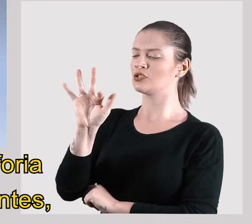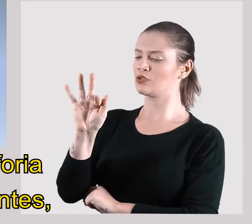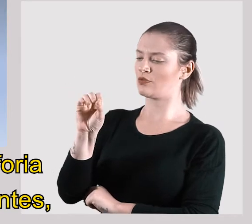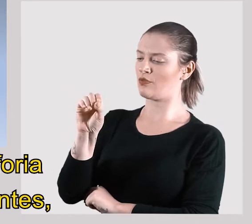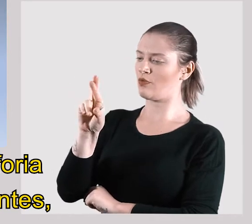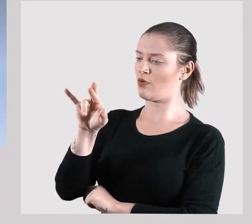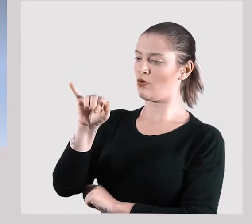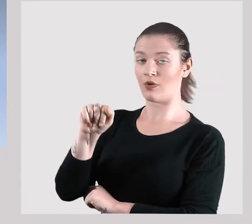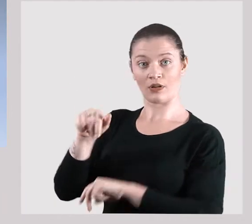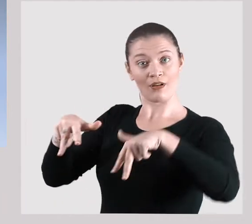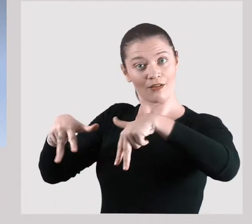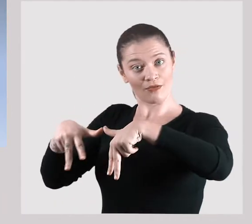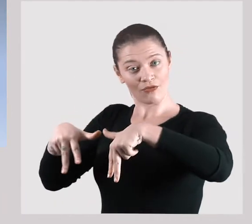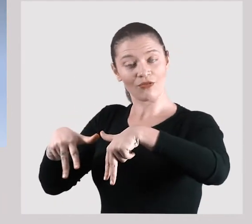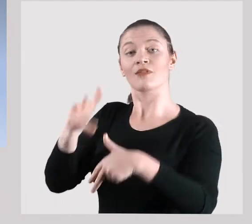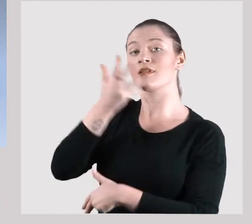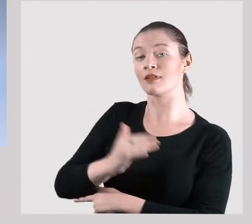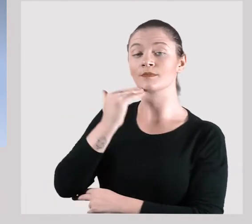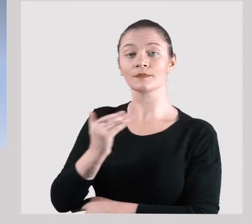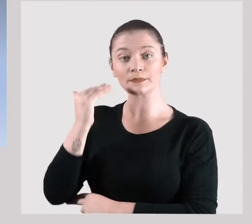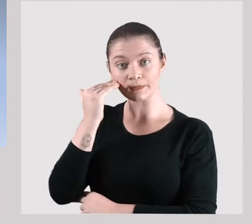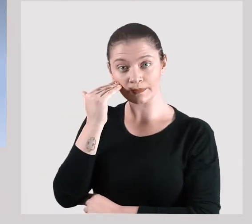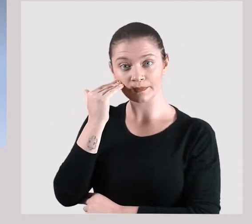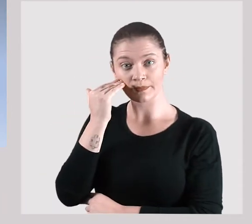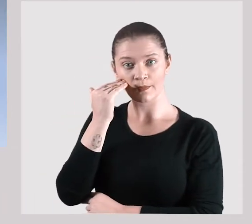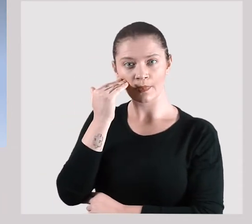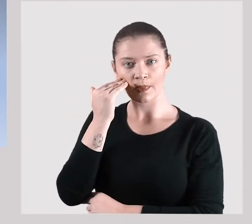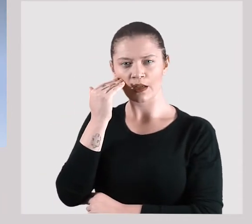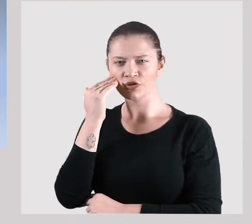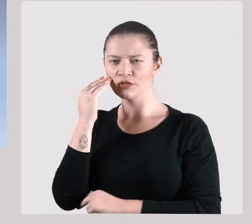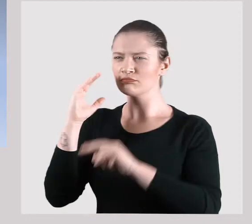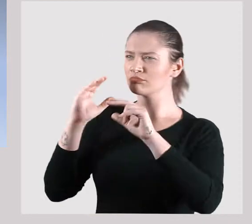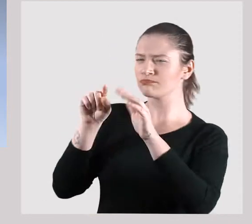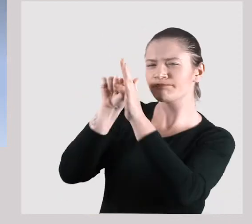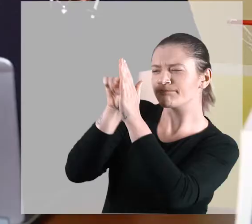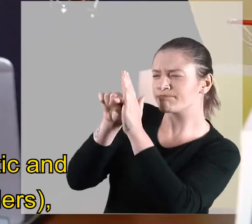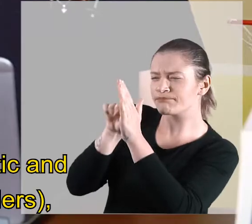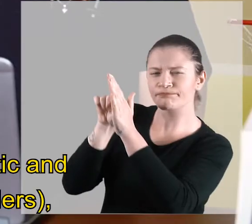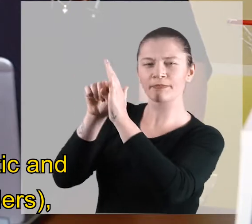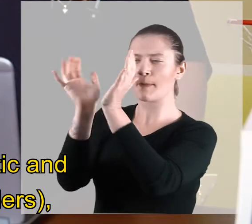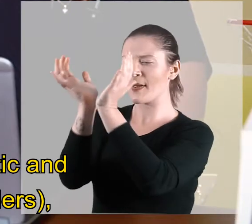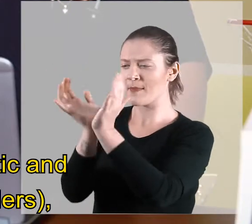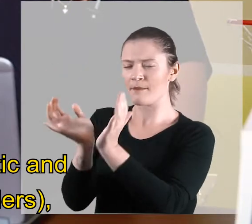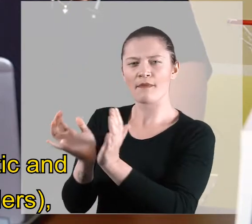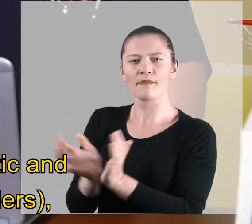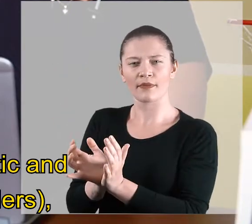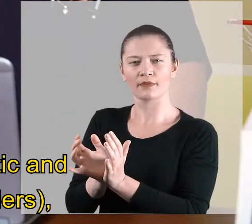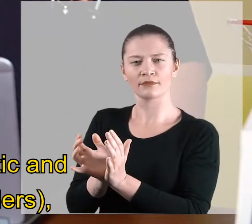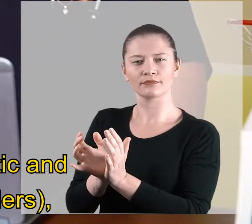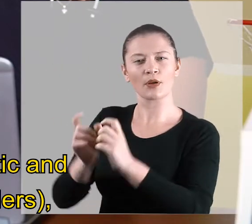adolescentes, né? Então, em termos de critérios diagnósticos da psiquiatria, a psiquiatria usa